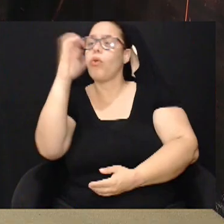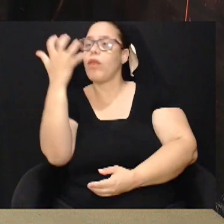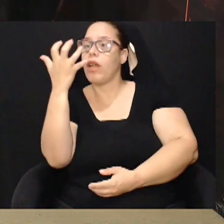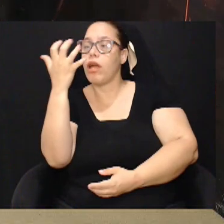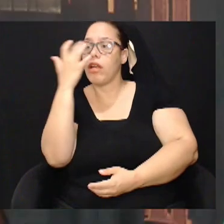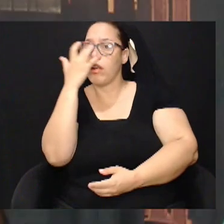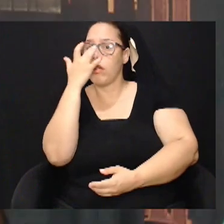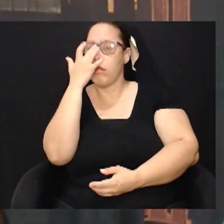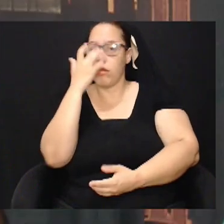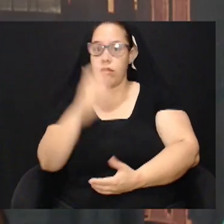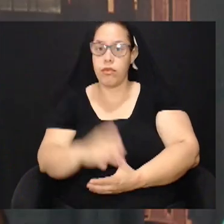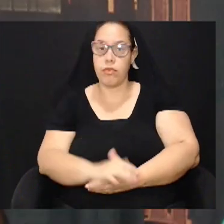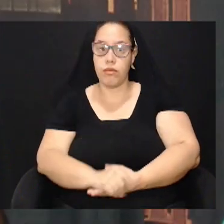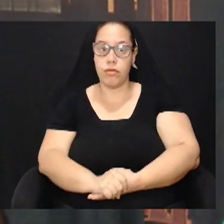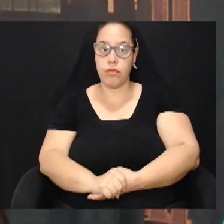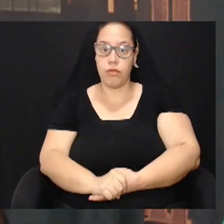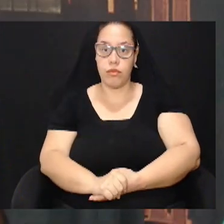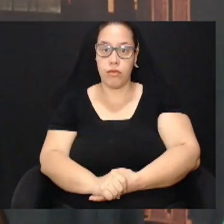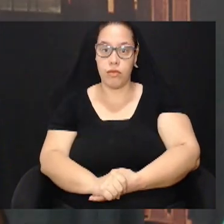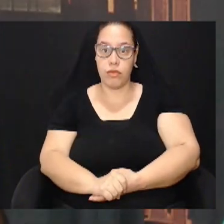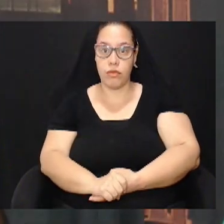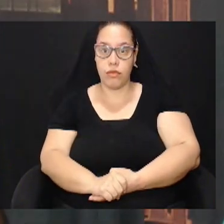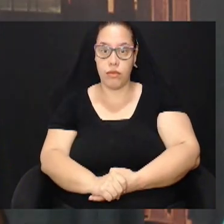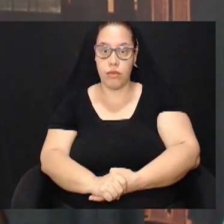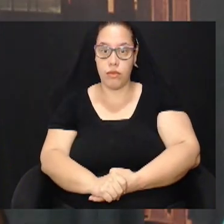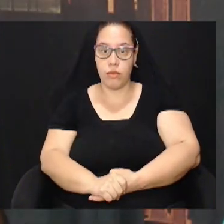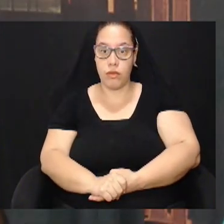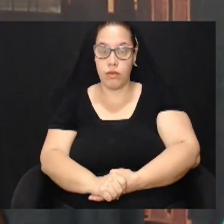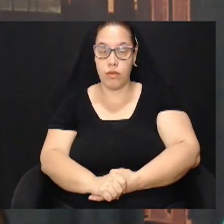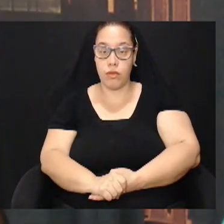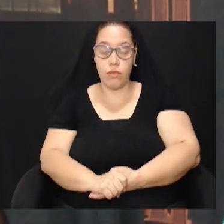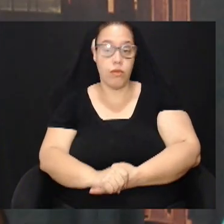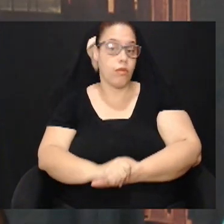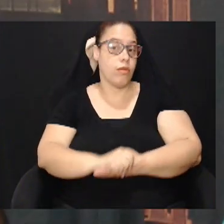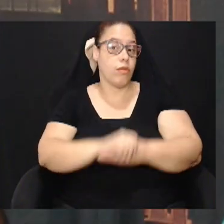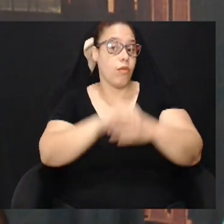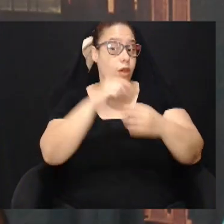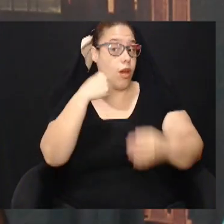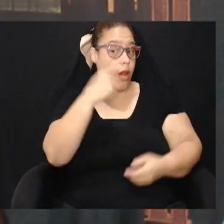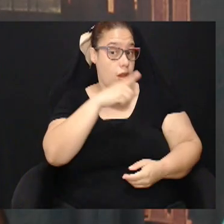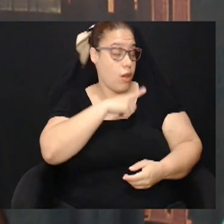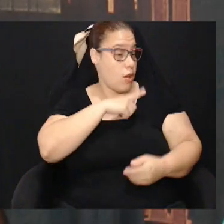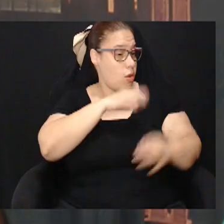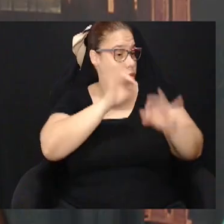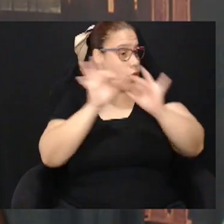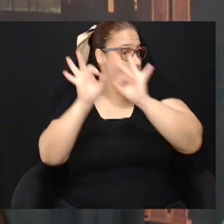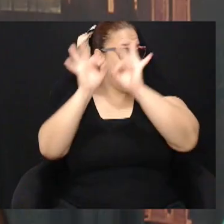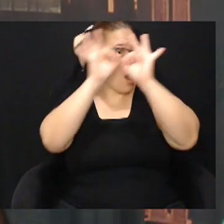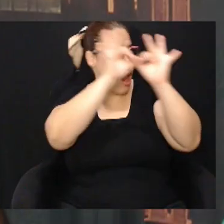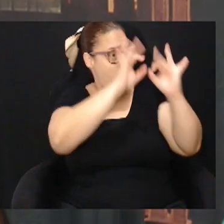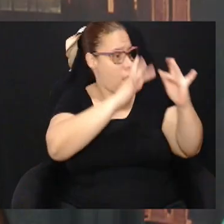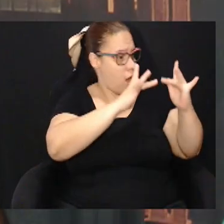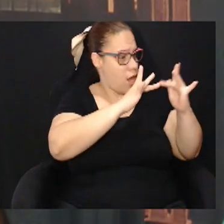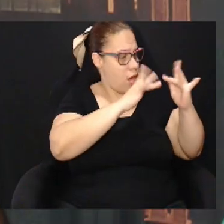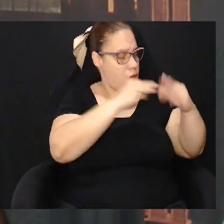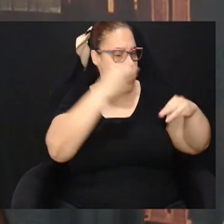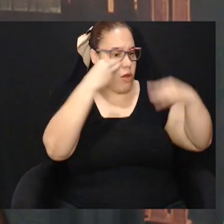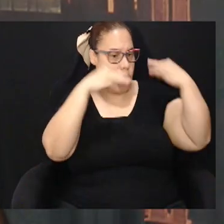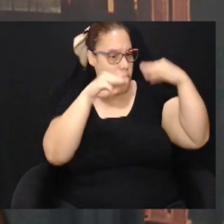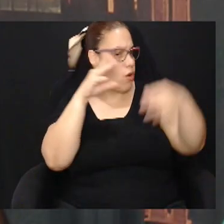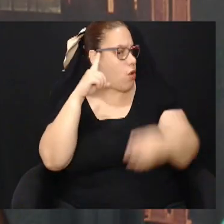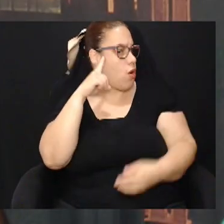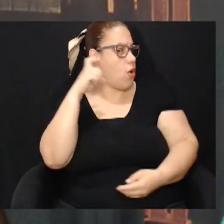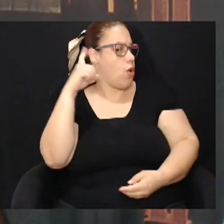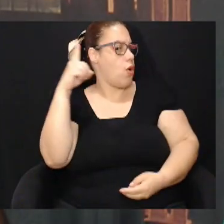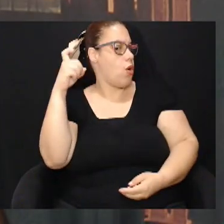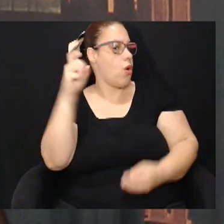Para a gente ter uma ligação com o que a gente está assistindo, com a música que a gente está ouvindo, com o